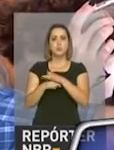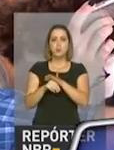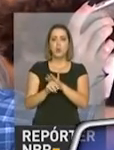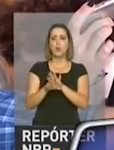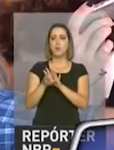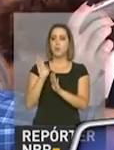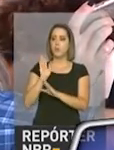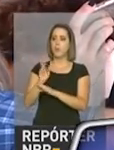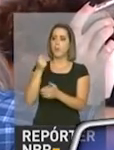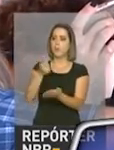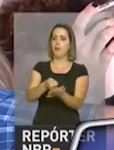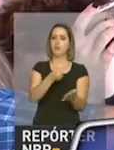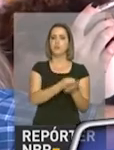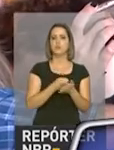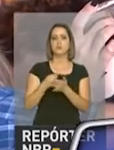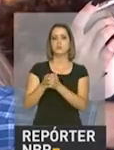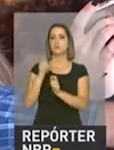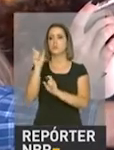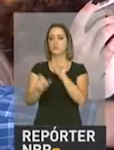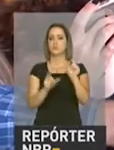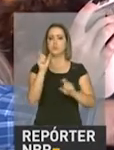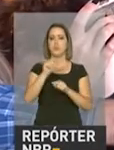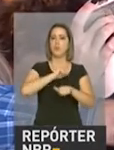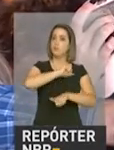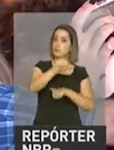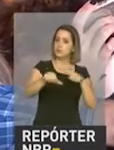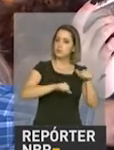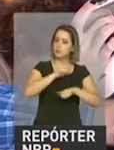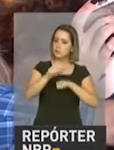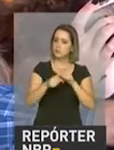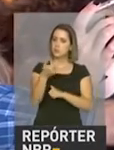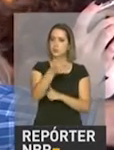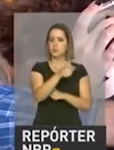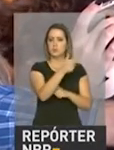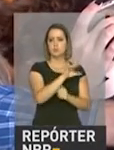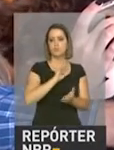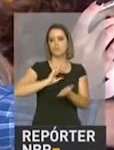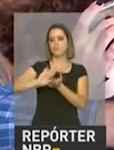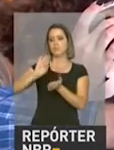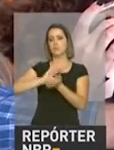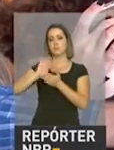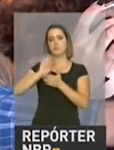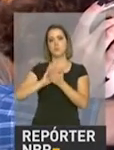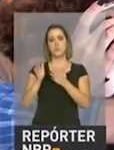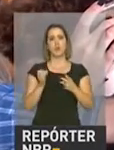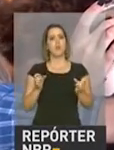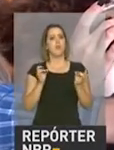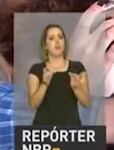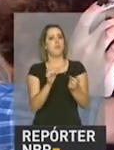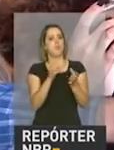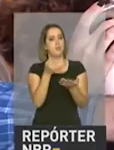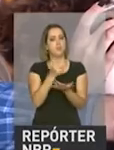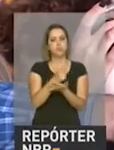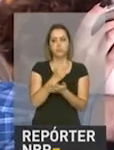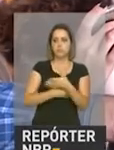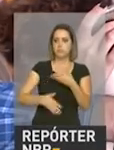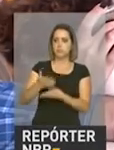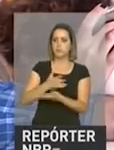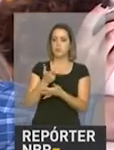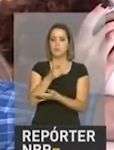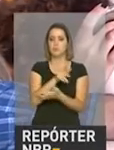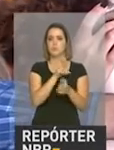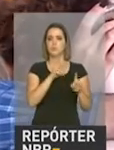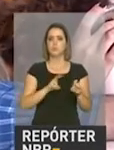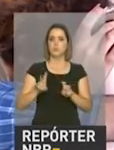pagos a essas pessoas, isso se transformará em outros investimentos no comércio, em todas as outras